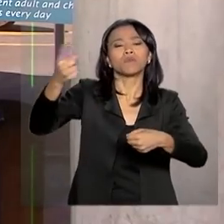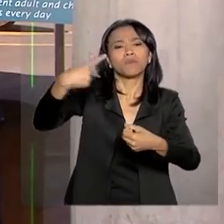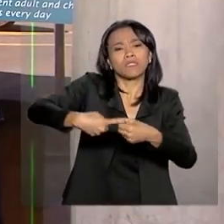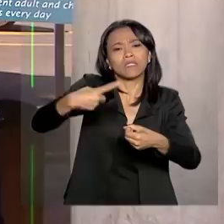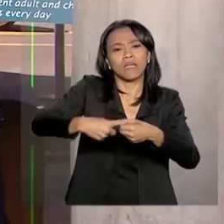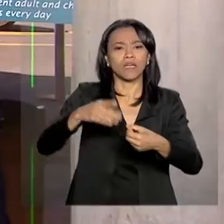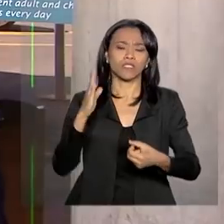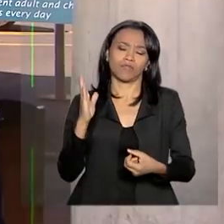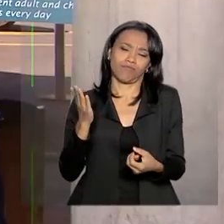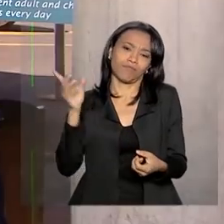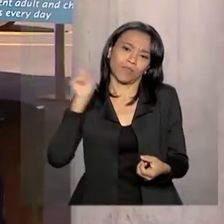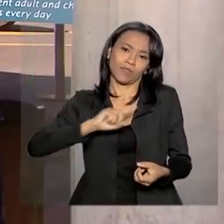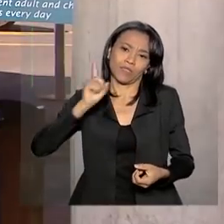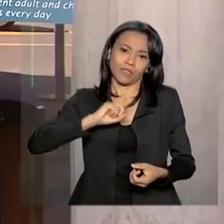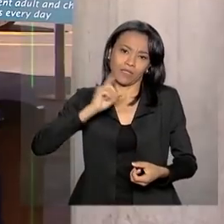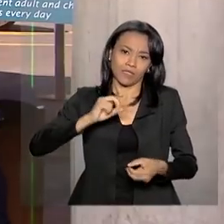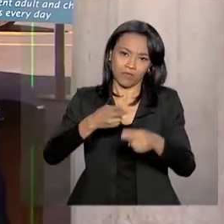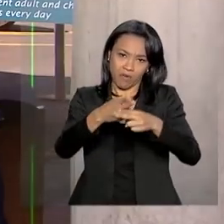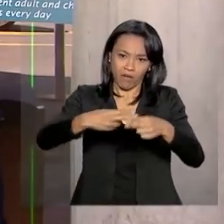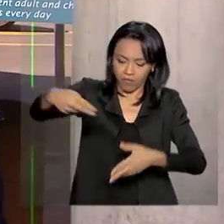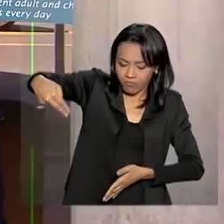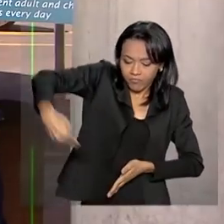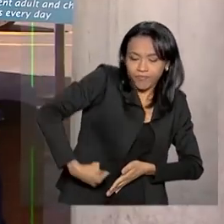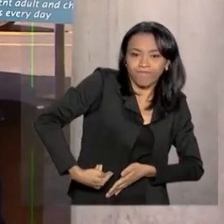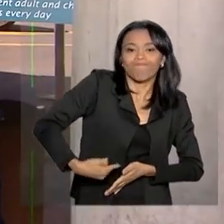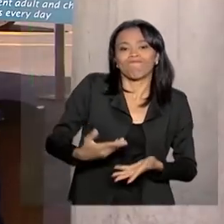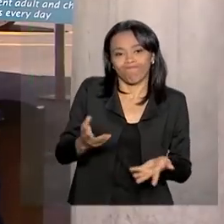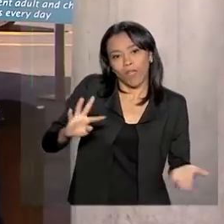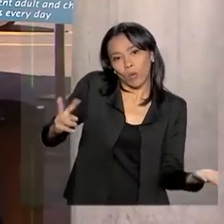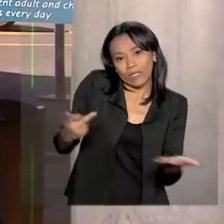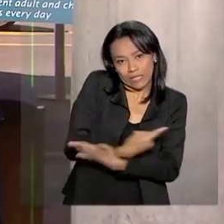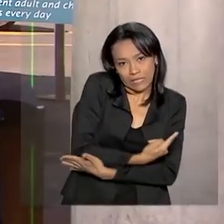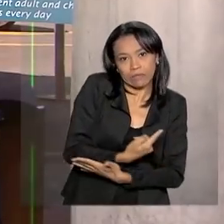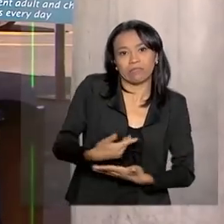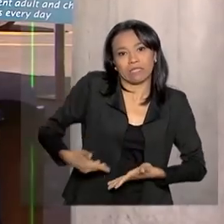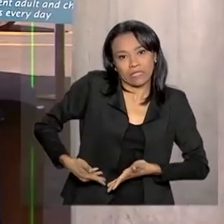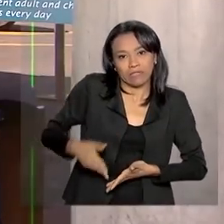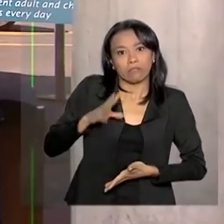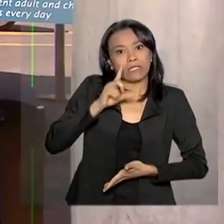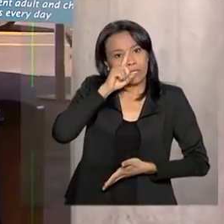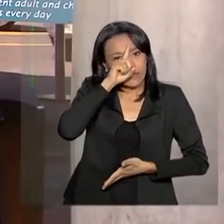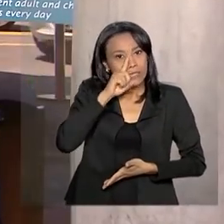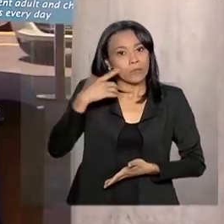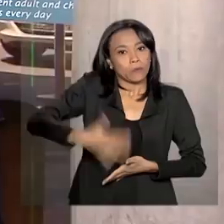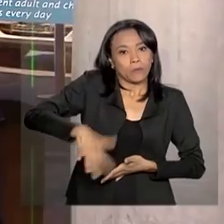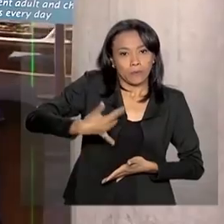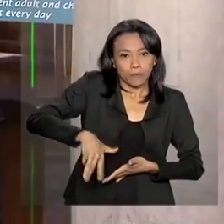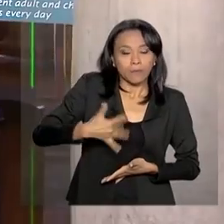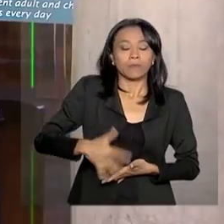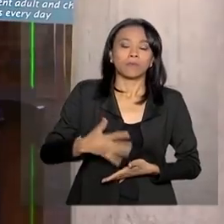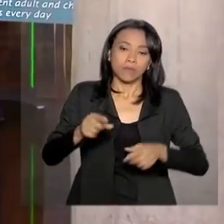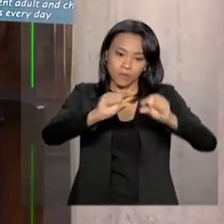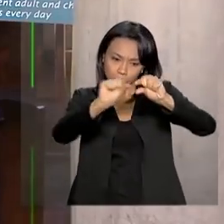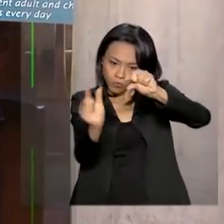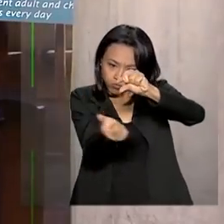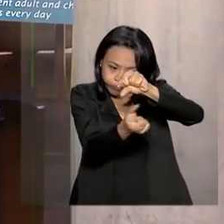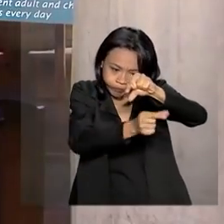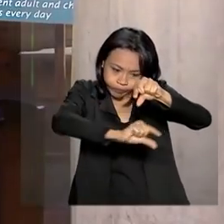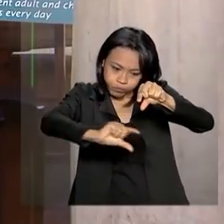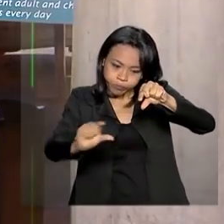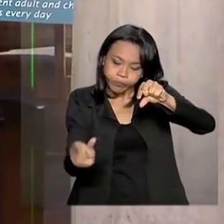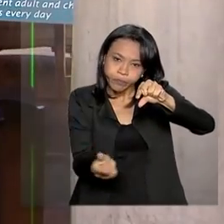no mês de setembro, em Minas Gerais. O presidente sofreu lesões graves no intestino grosso e também algumas